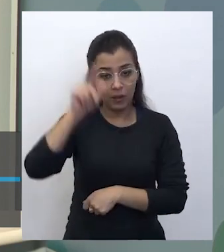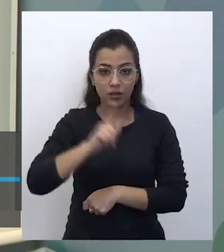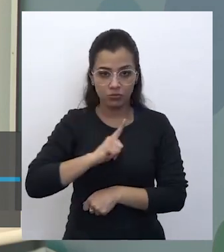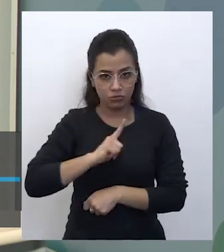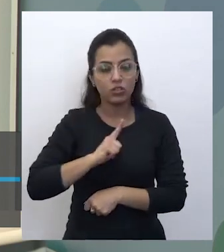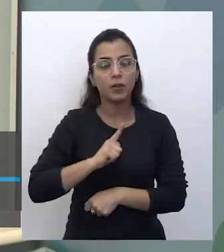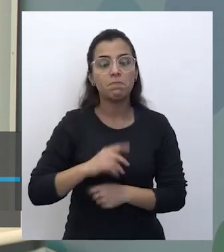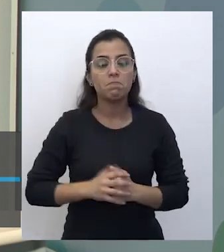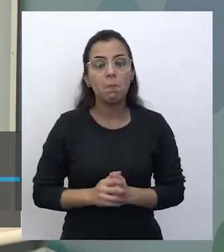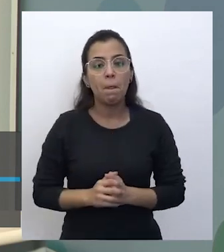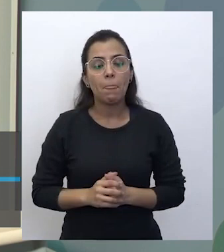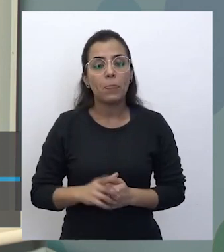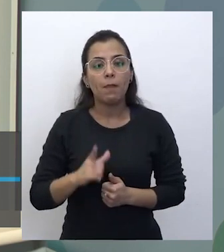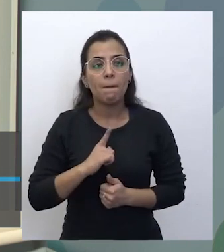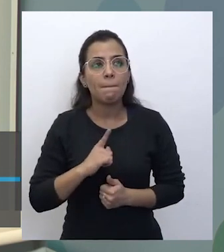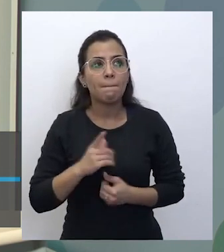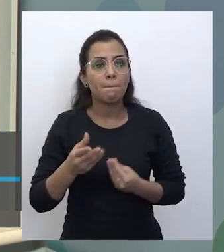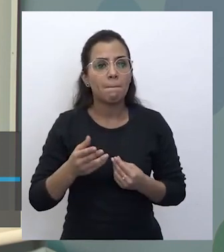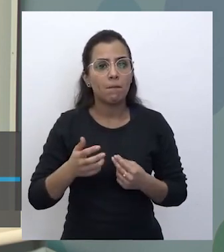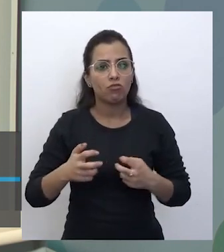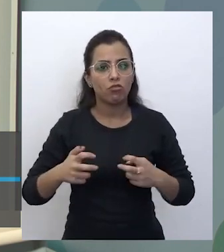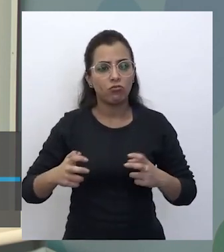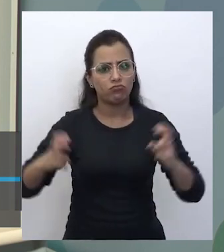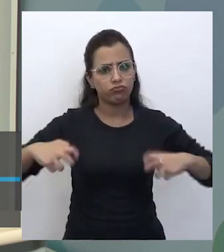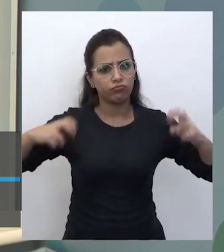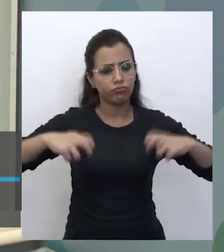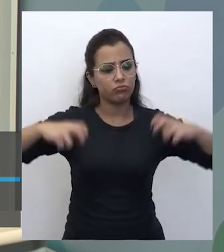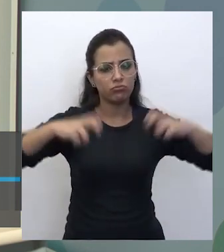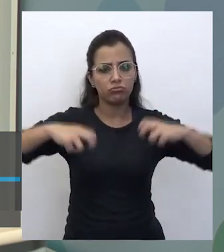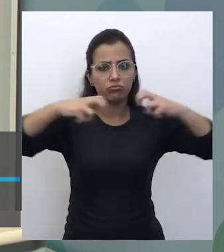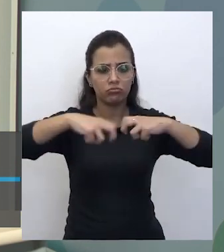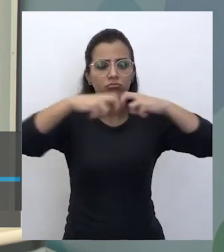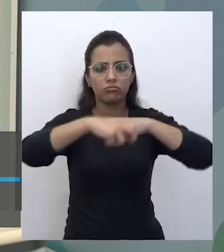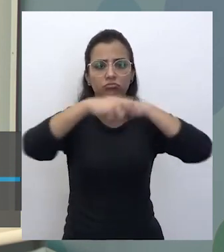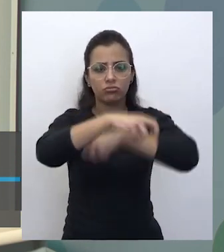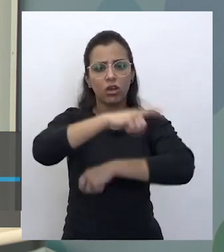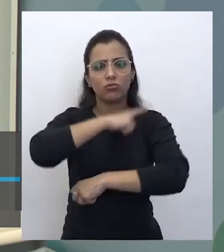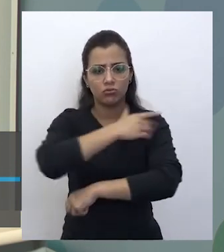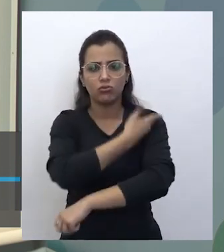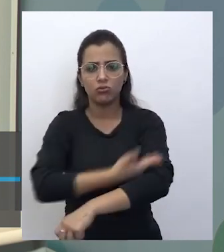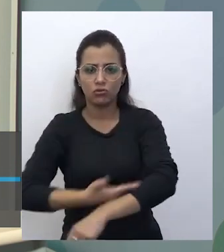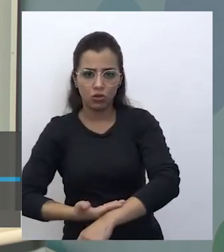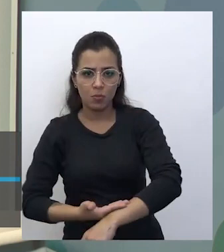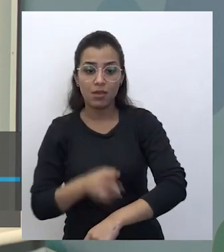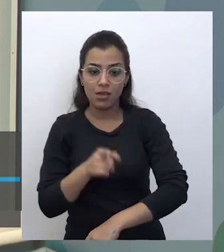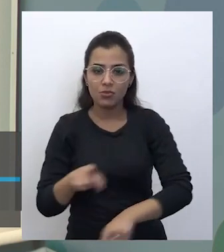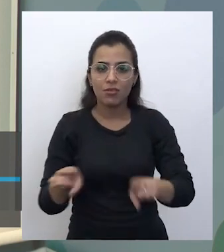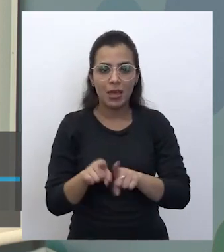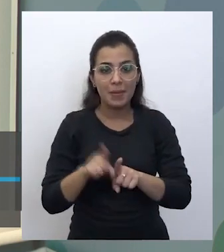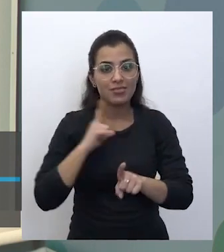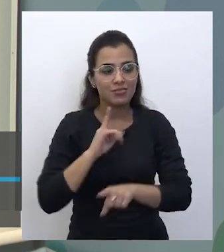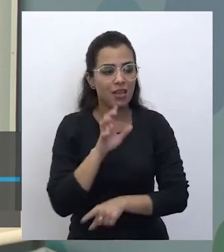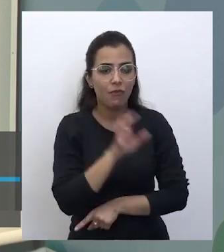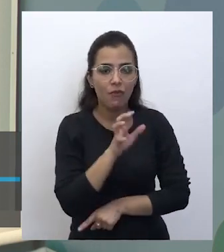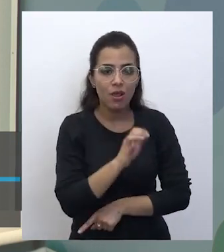esse apego àquela coisa de cruzadas, e isso influenciou, inclusive, a construção de narrativas. Então, você tinha